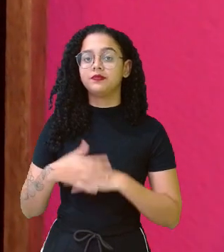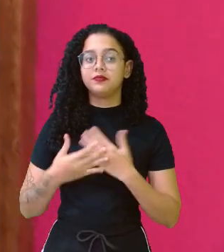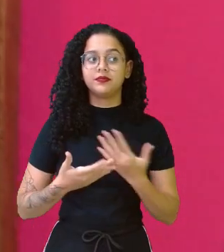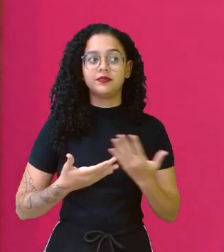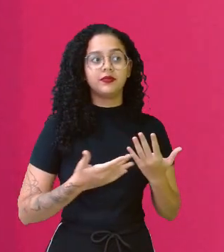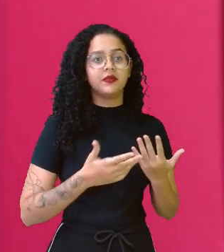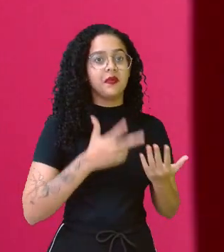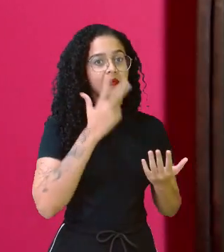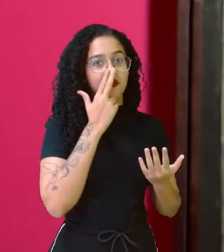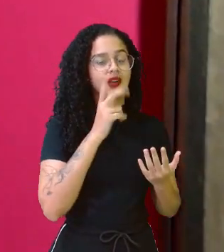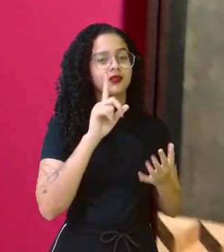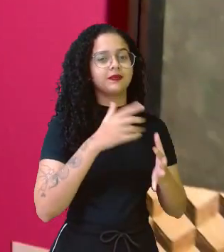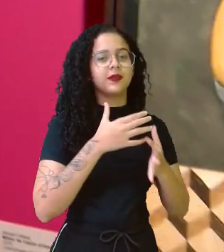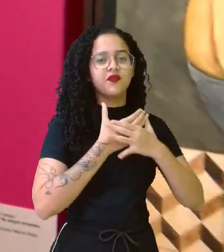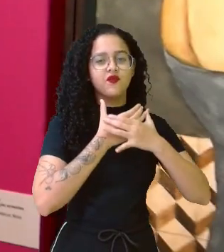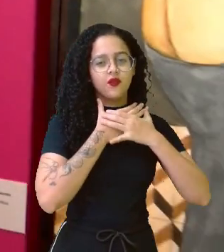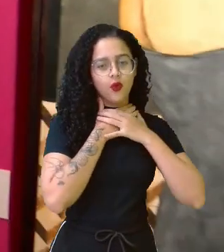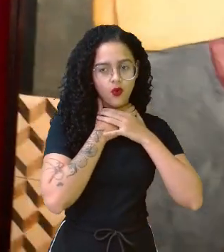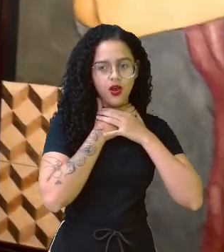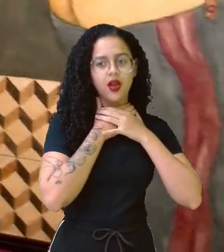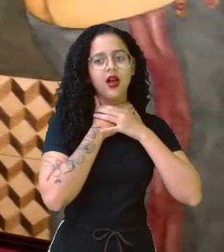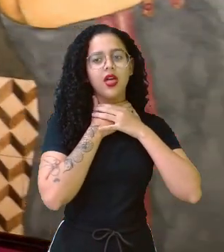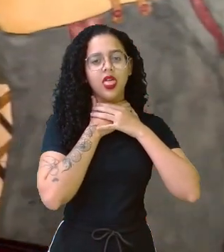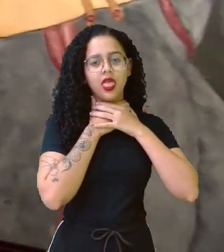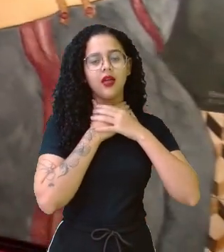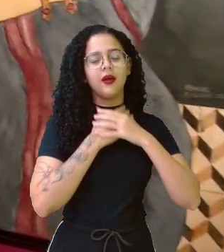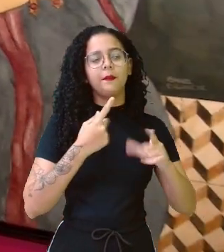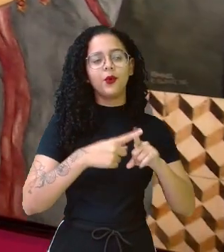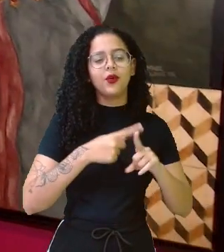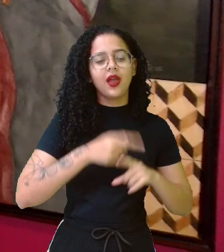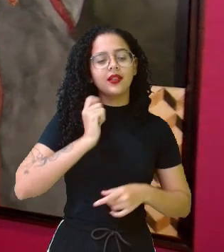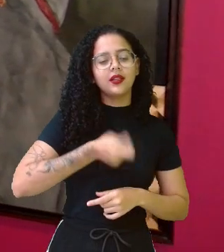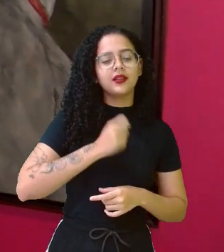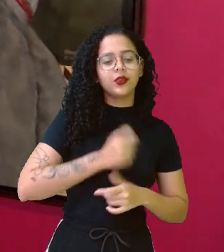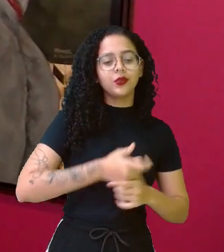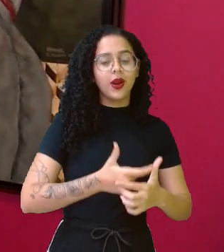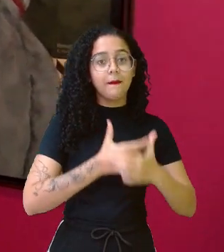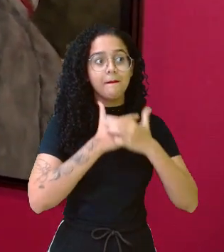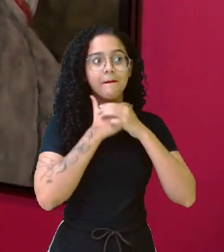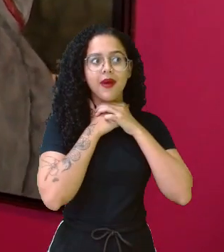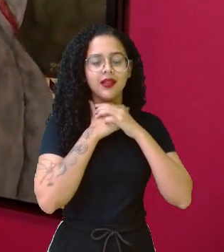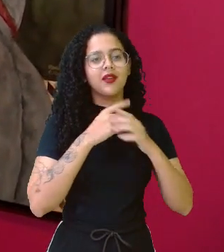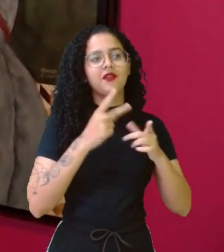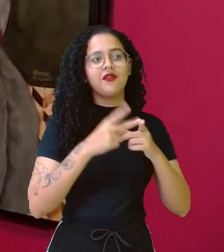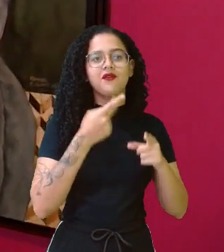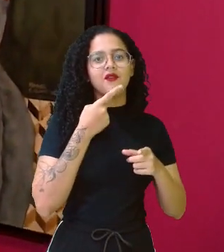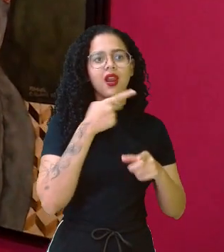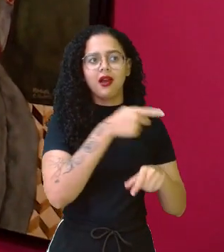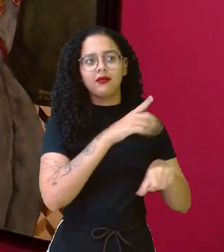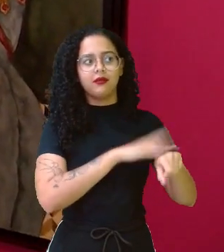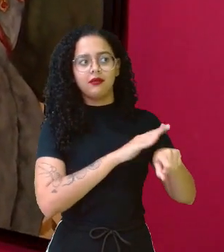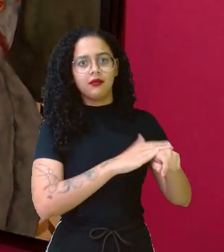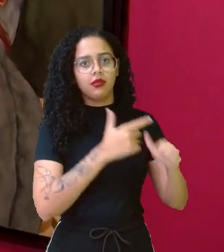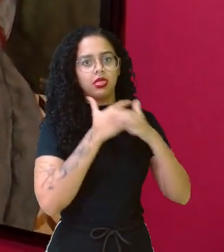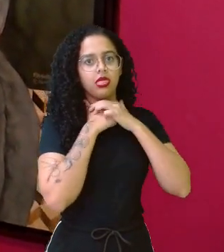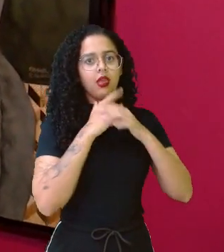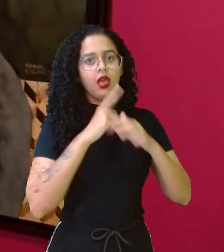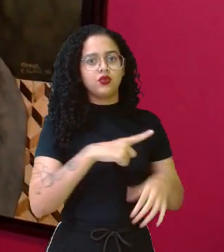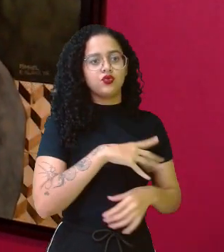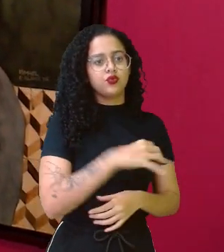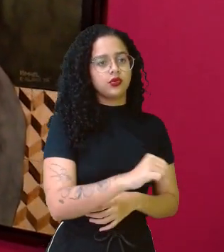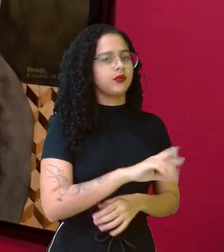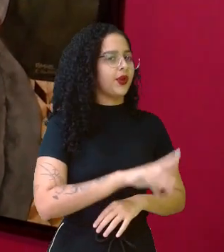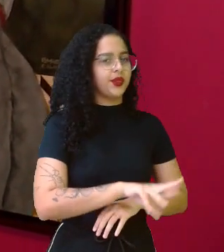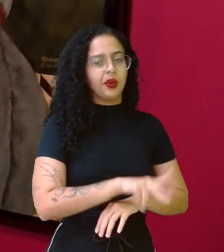supostamente enforcados. Isso. Porque a ditadura às vezes matava e depois dizia que a pessoa se enforcou. Isso, que era suicídio, exato. Que